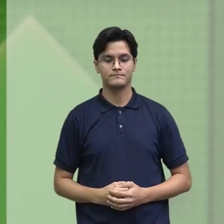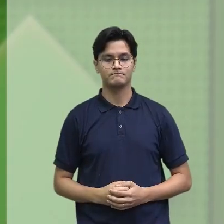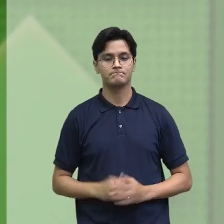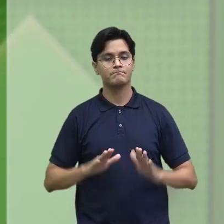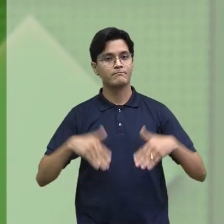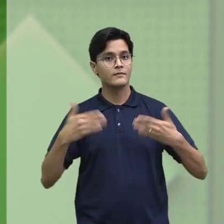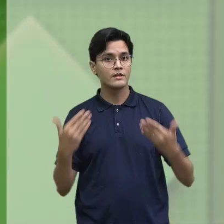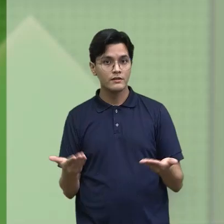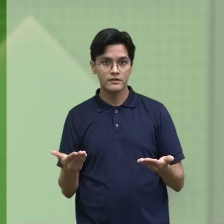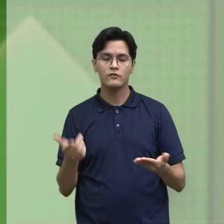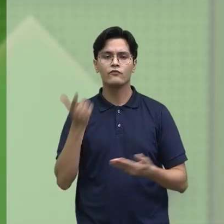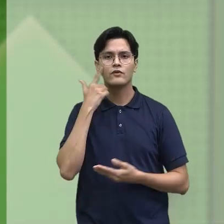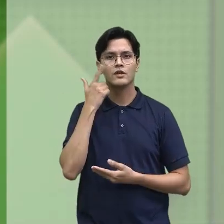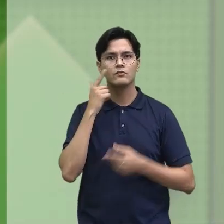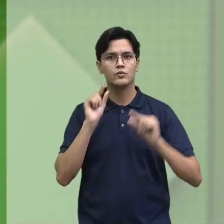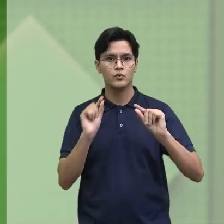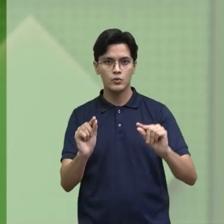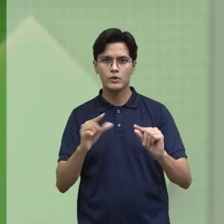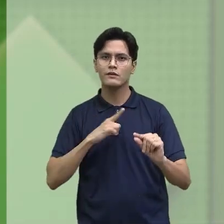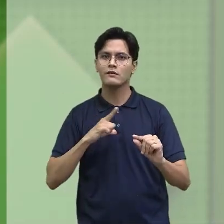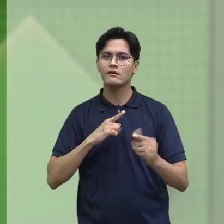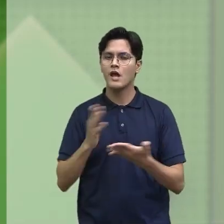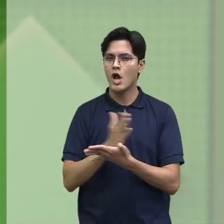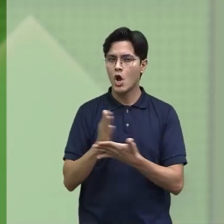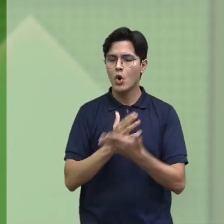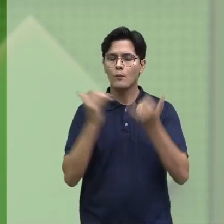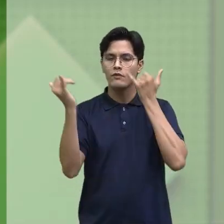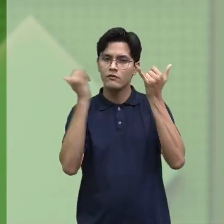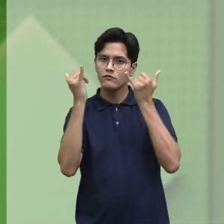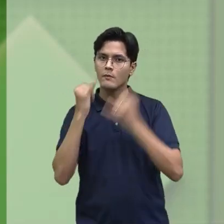Muito bem, então a gente viu aí, né, algumas informações bem